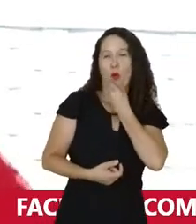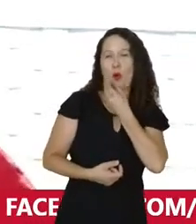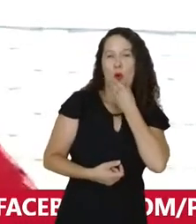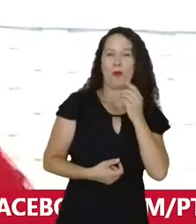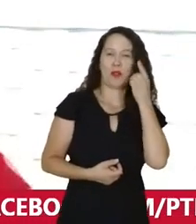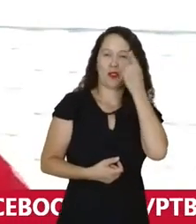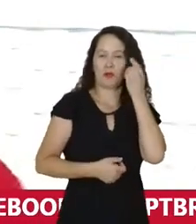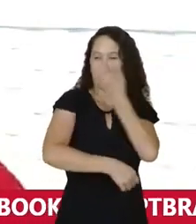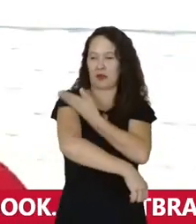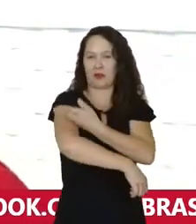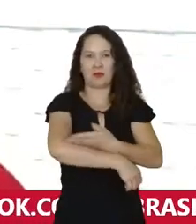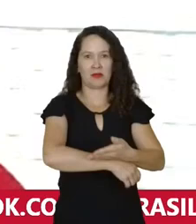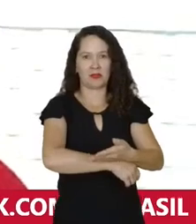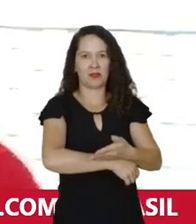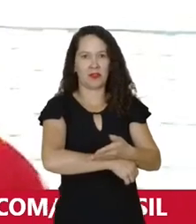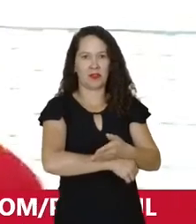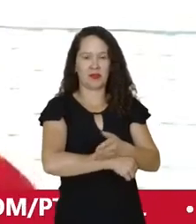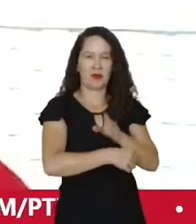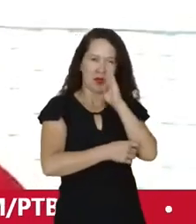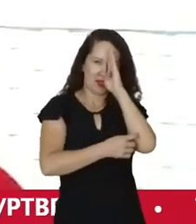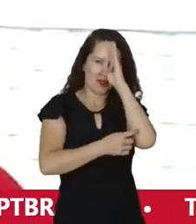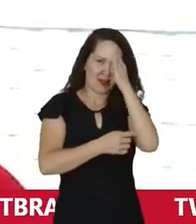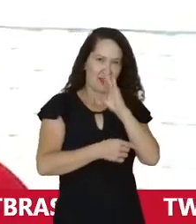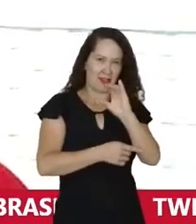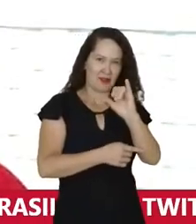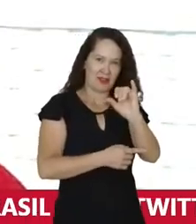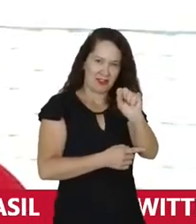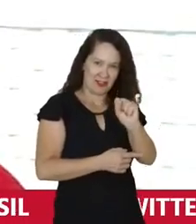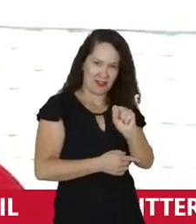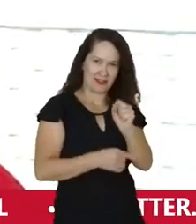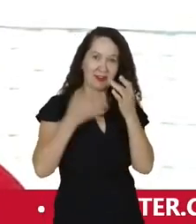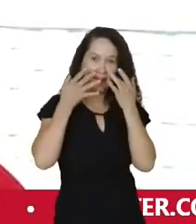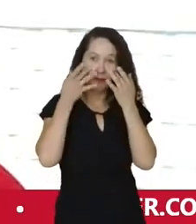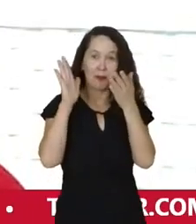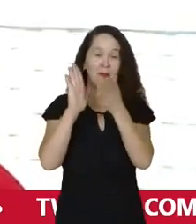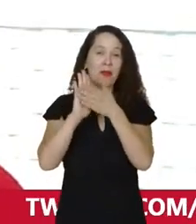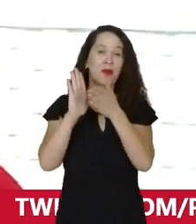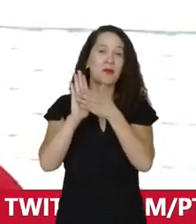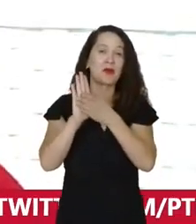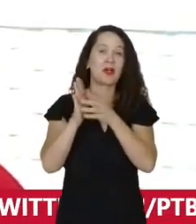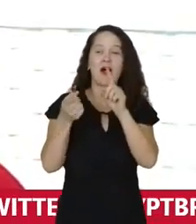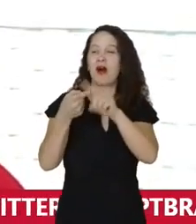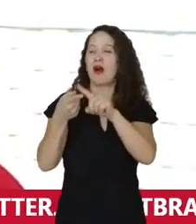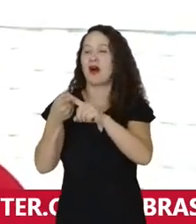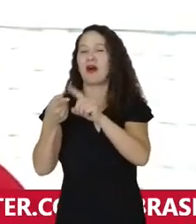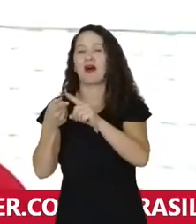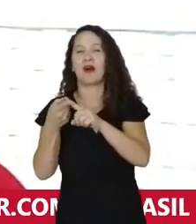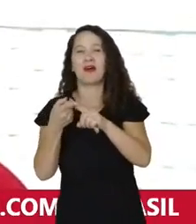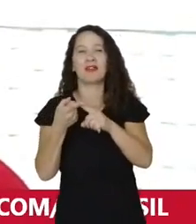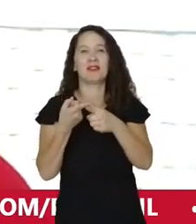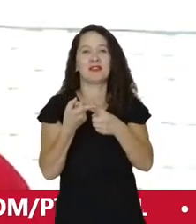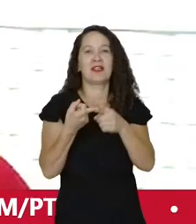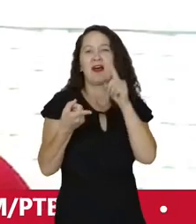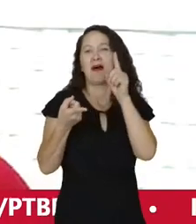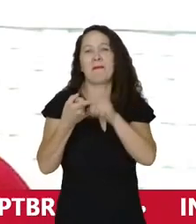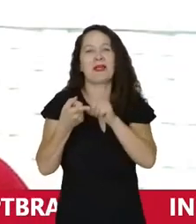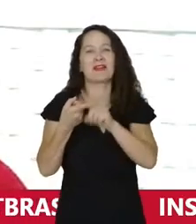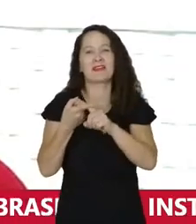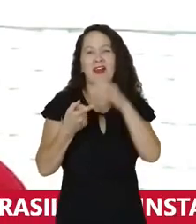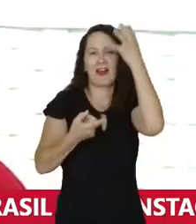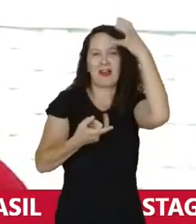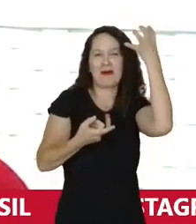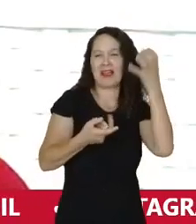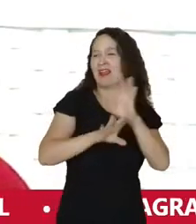né, branco, hétero, cis, que apresenta propostas, é ameaçado. Marininha ameaçada ela foi